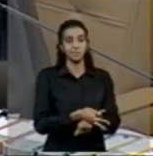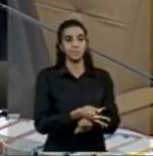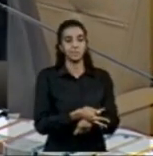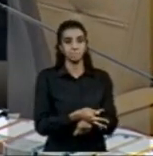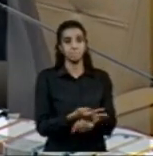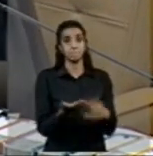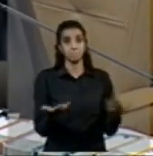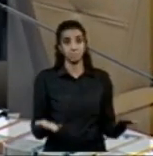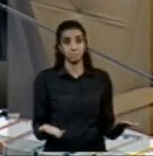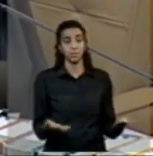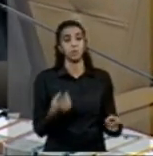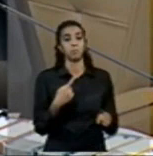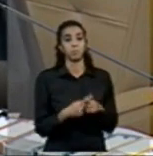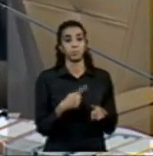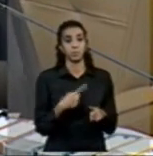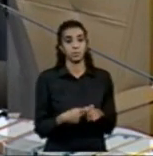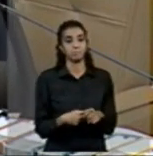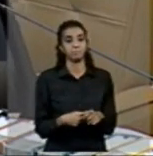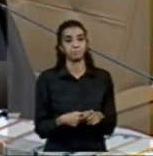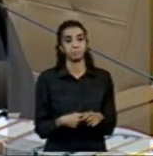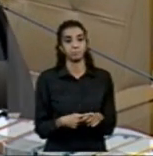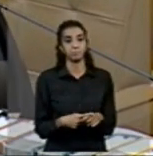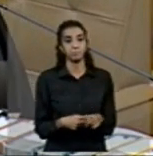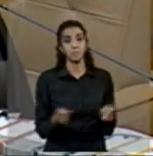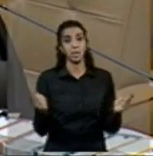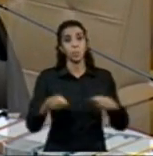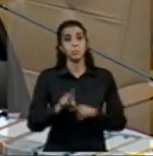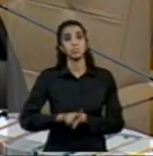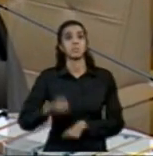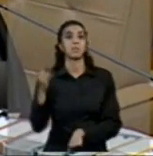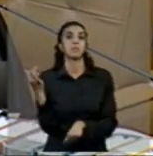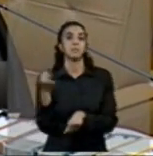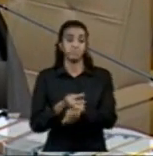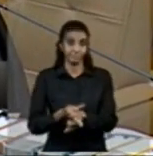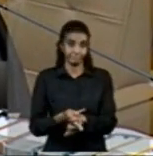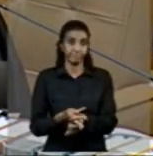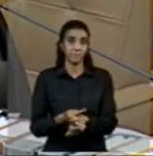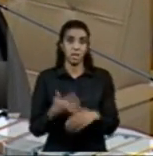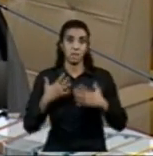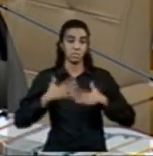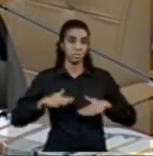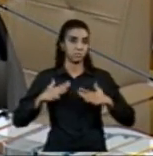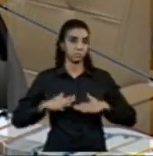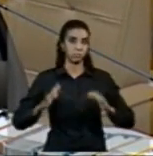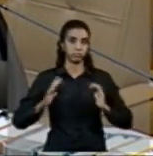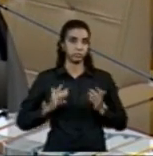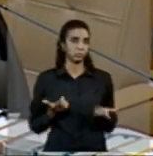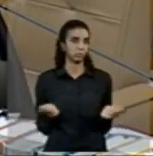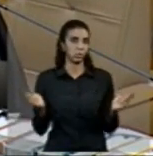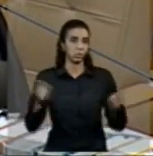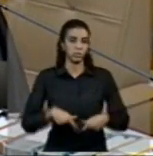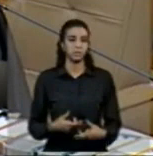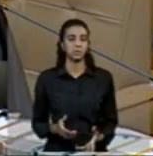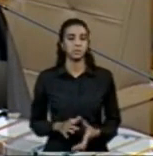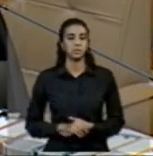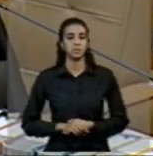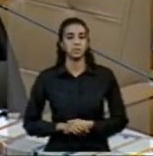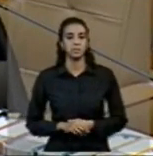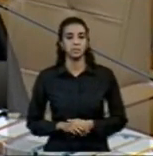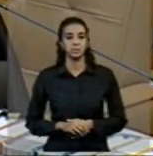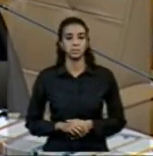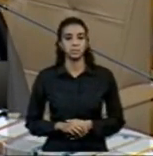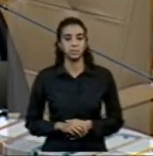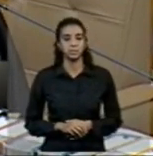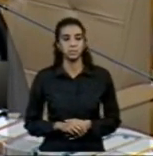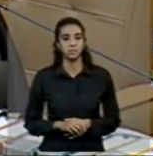pagas, indenizadas e não permitindo o gozo do descanso que é fundamental à própria saúde. Os